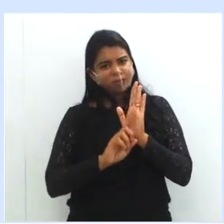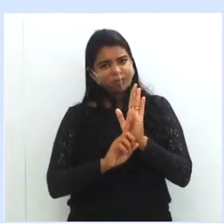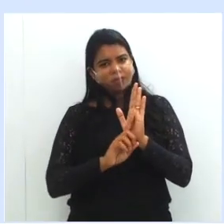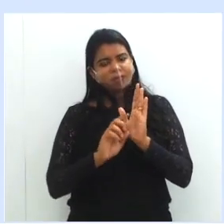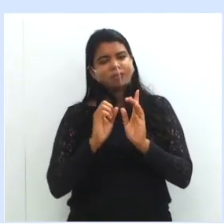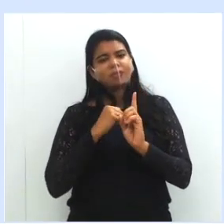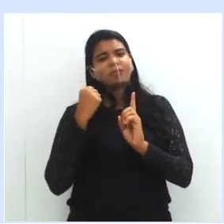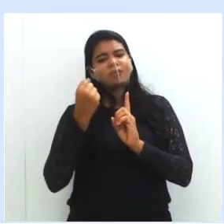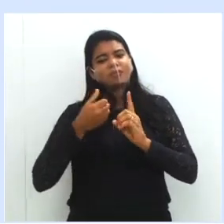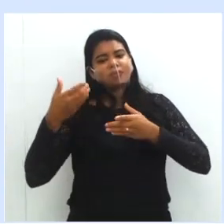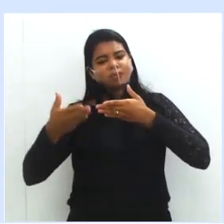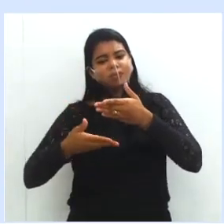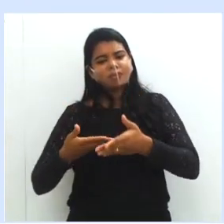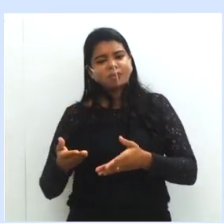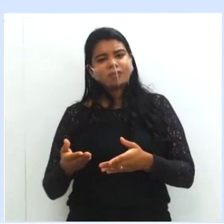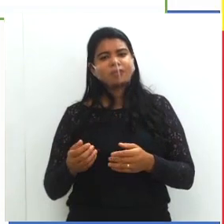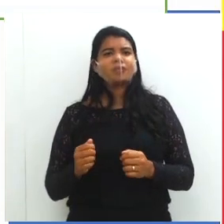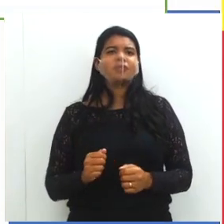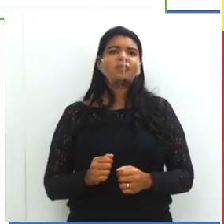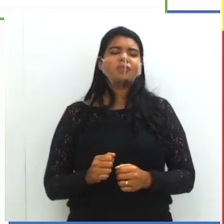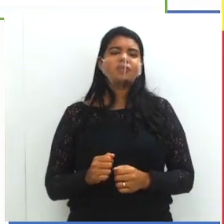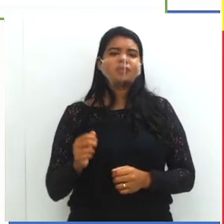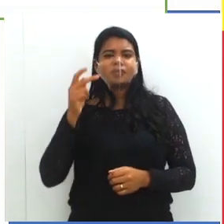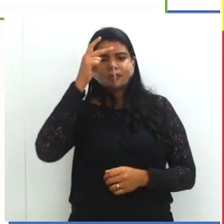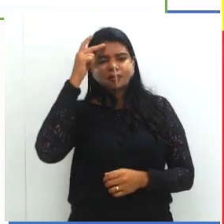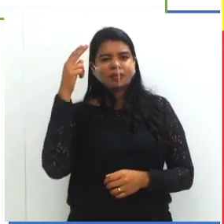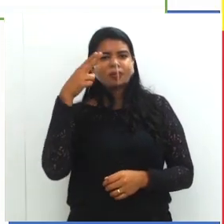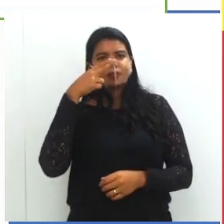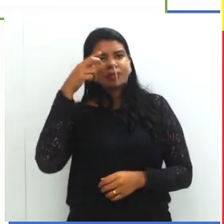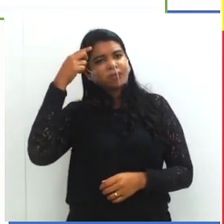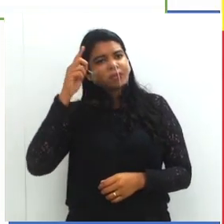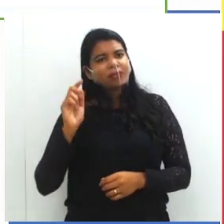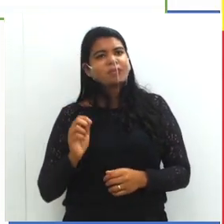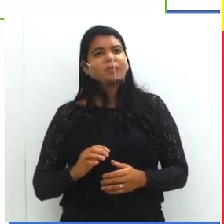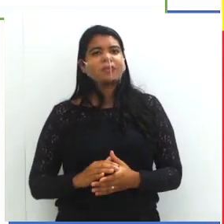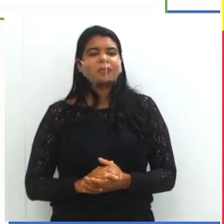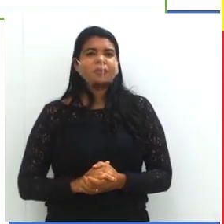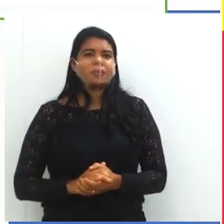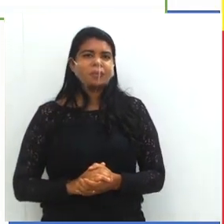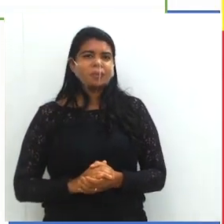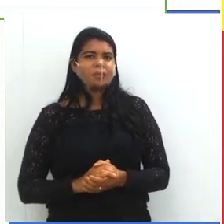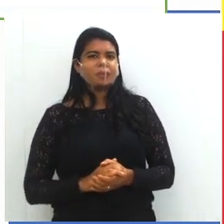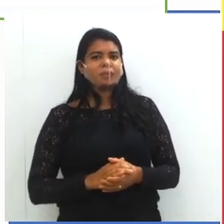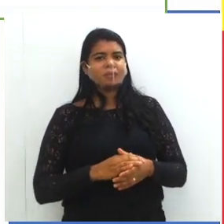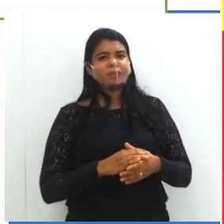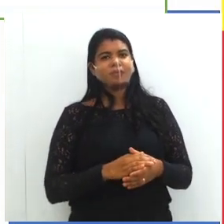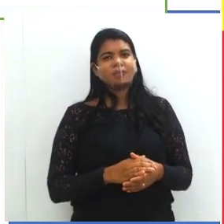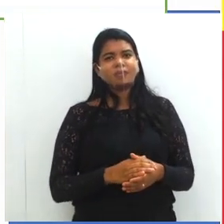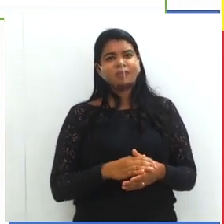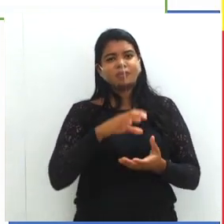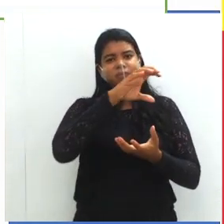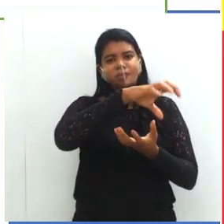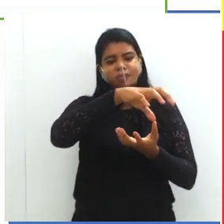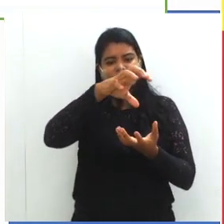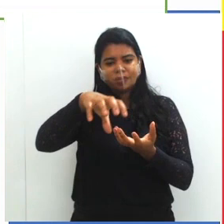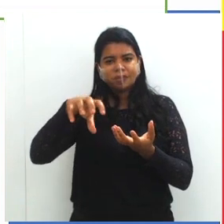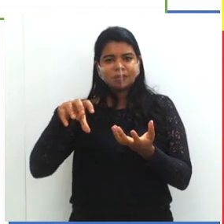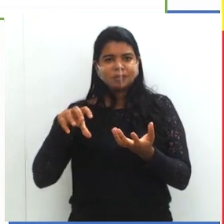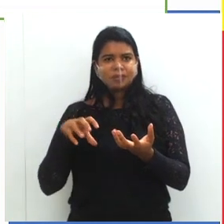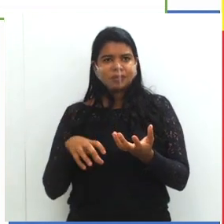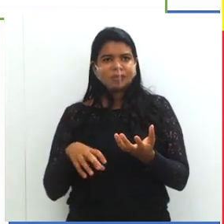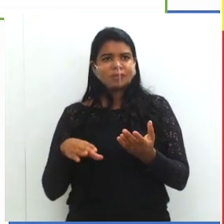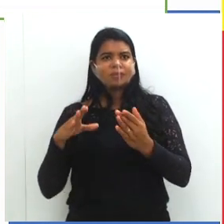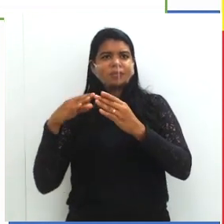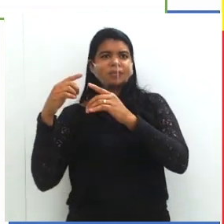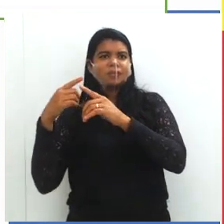direito social. Nós temos aqui nós temos as SEBs do Brasil, as comunidades de base, as